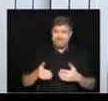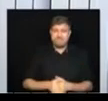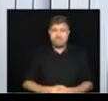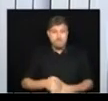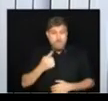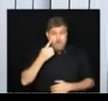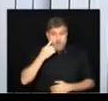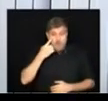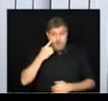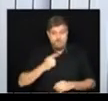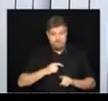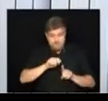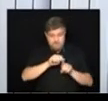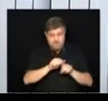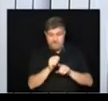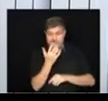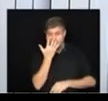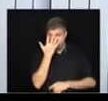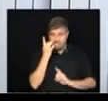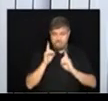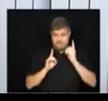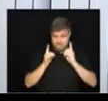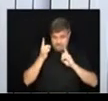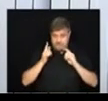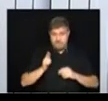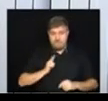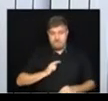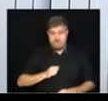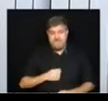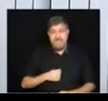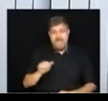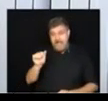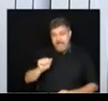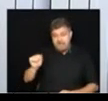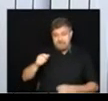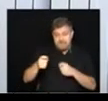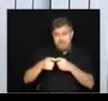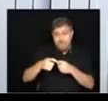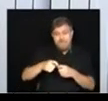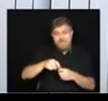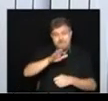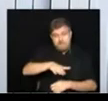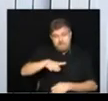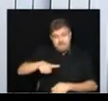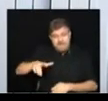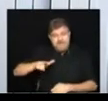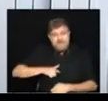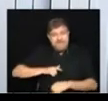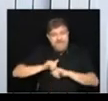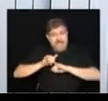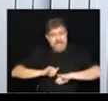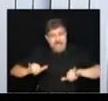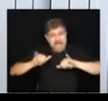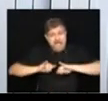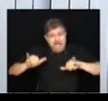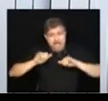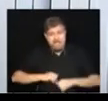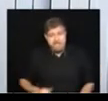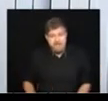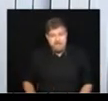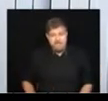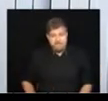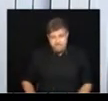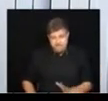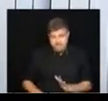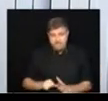só, neste mês de fevereiro, a Sociedade de Pediatria de São Paulo está com a campanha Primeiros 1000